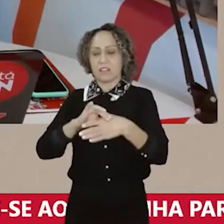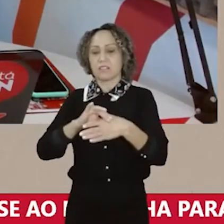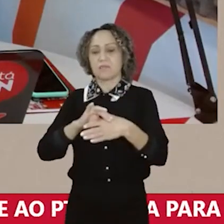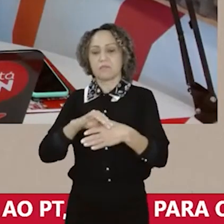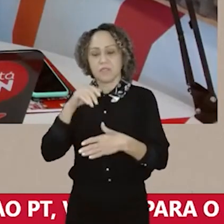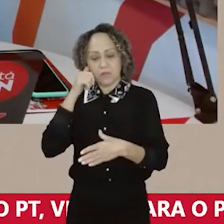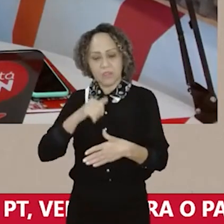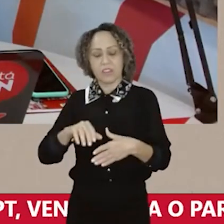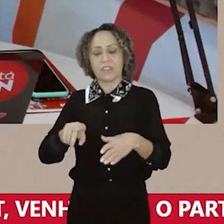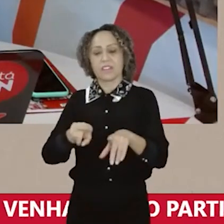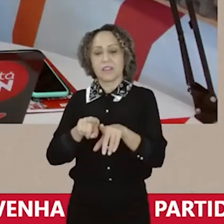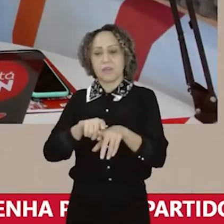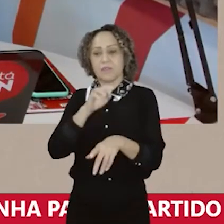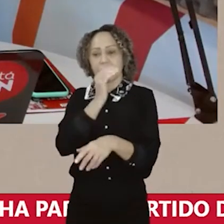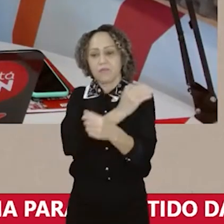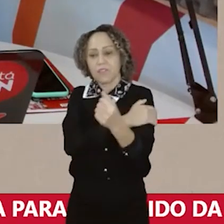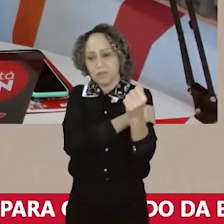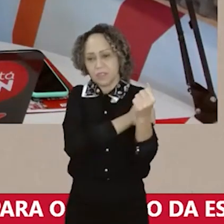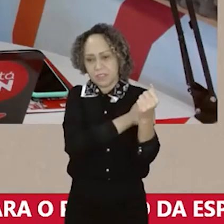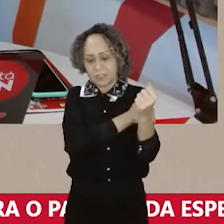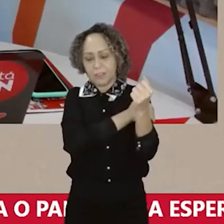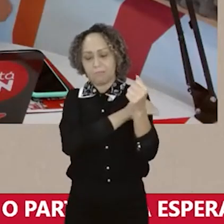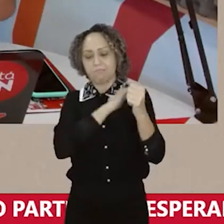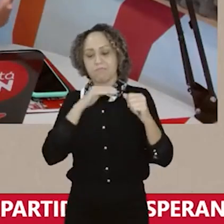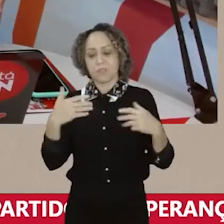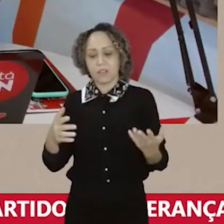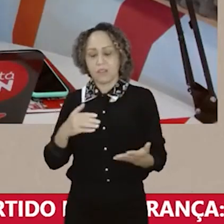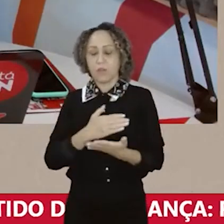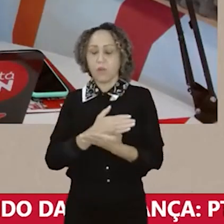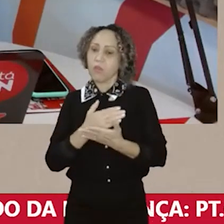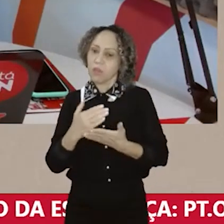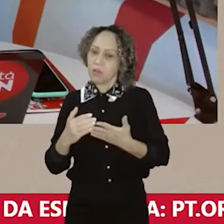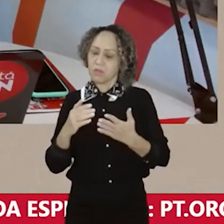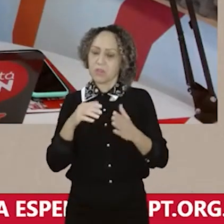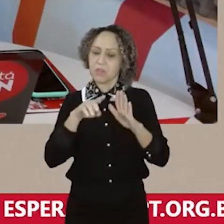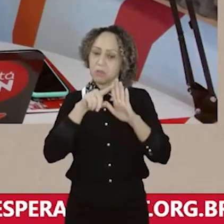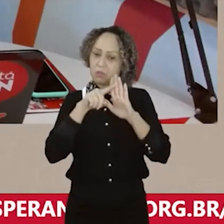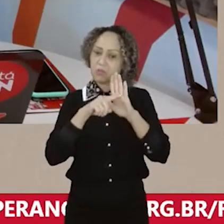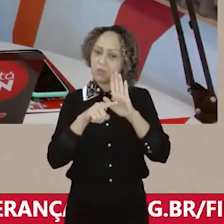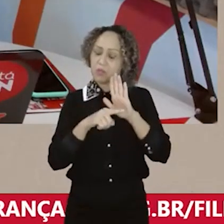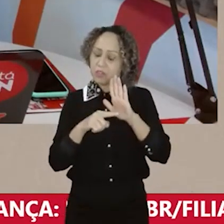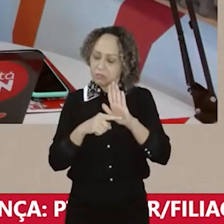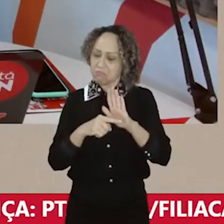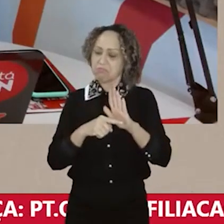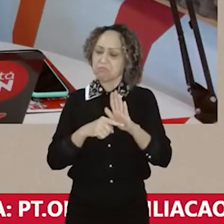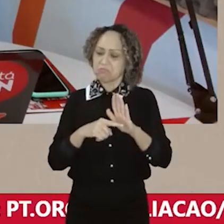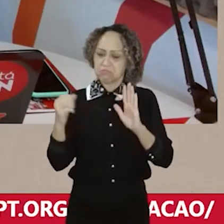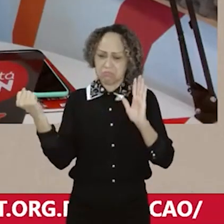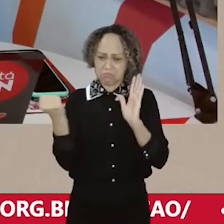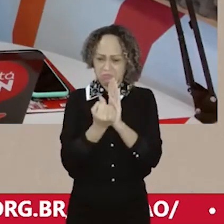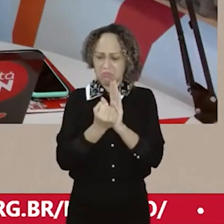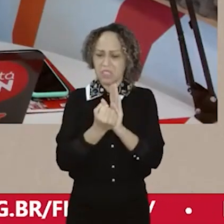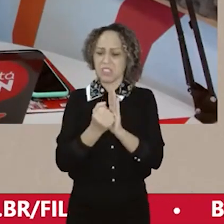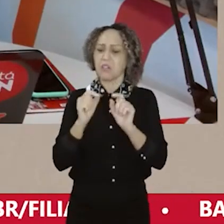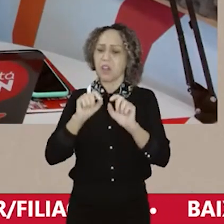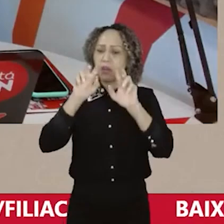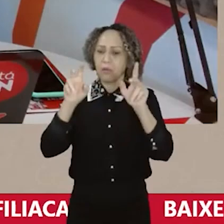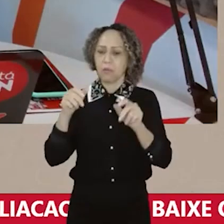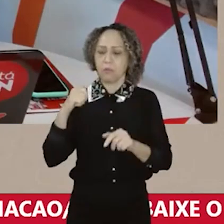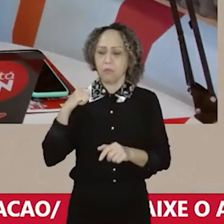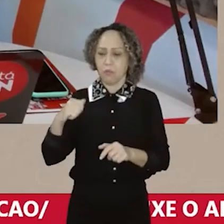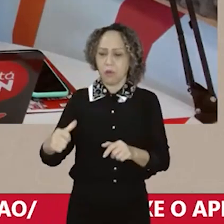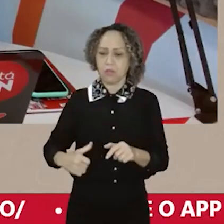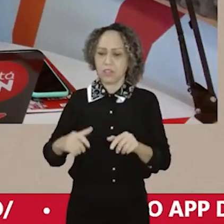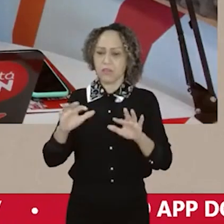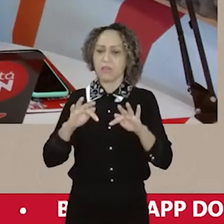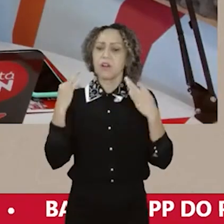também. E a gente queria começar com esse programa emblemático também, que é o Bolsa Família. Eu queria que você contasse para a gente o